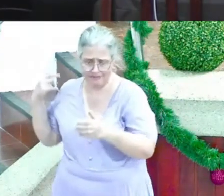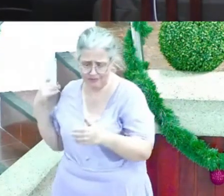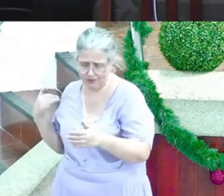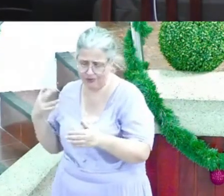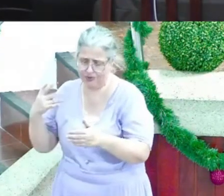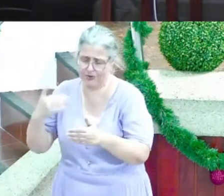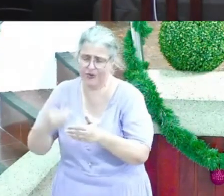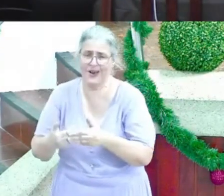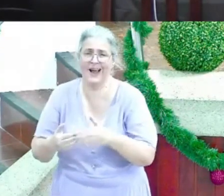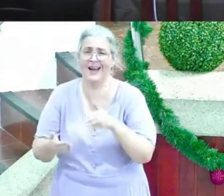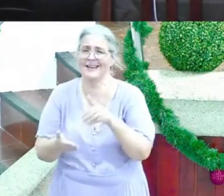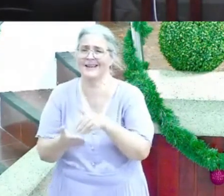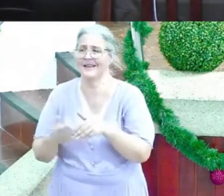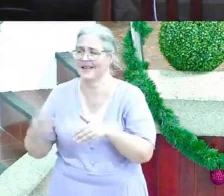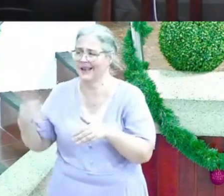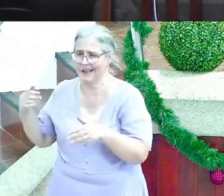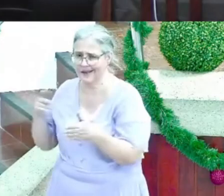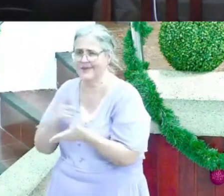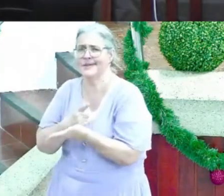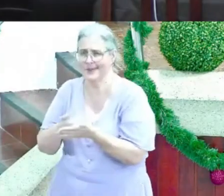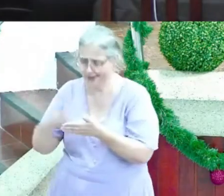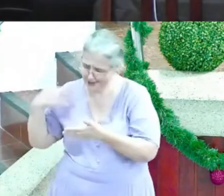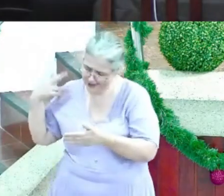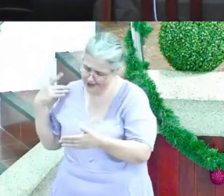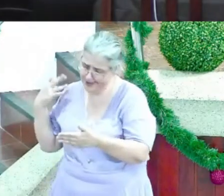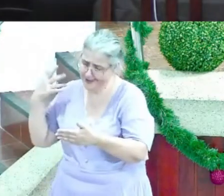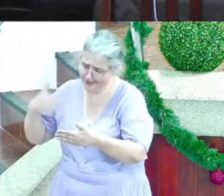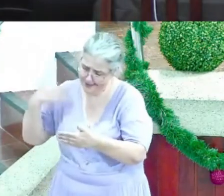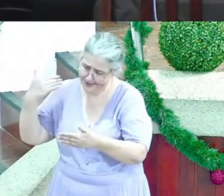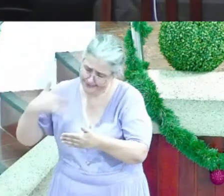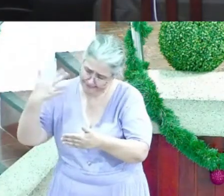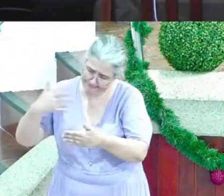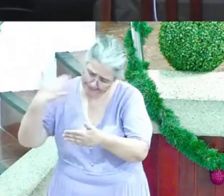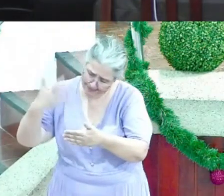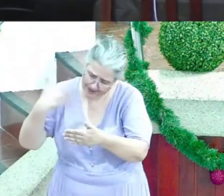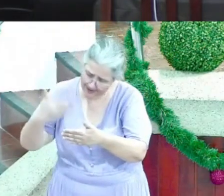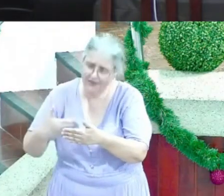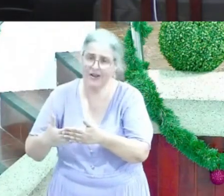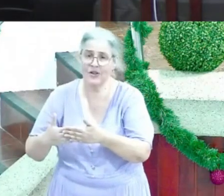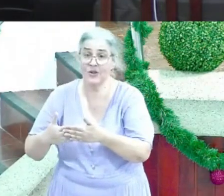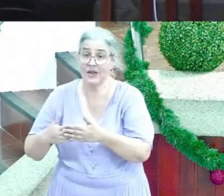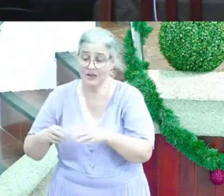Gênesis, quando ele está contando a história ao povo de Israel.